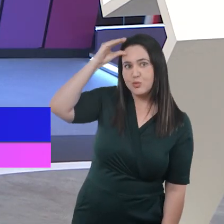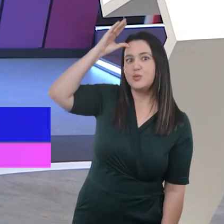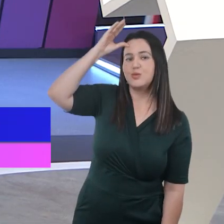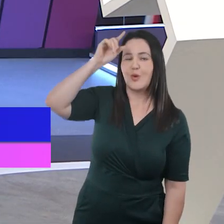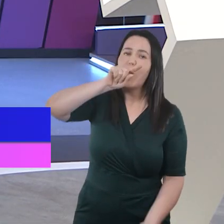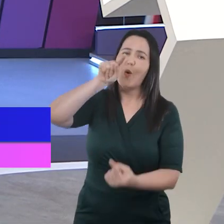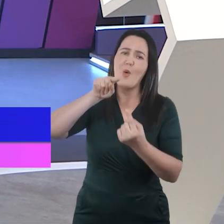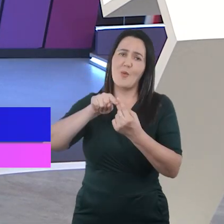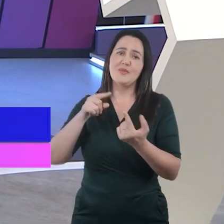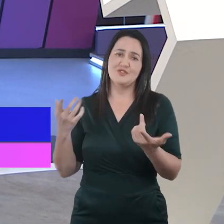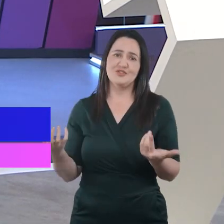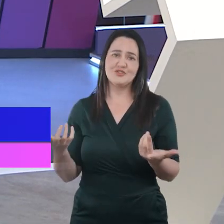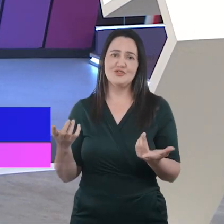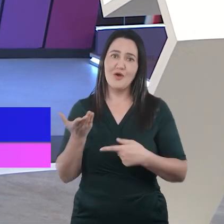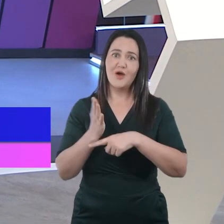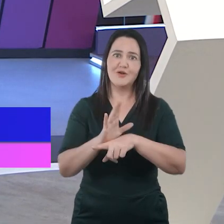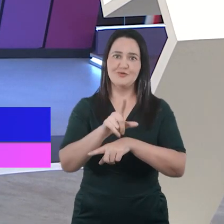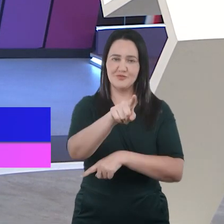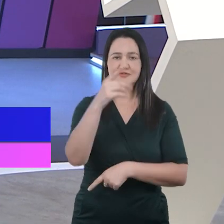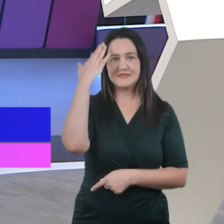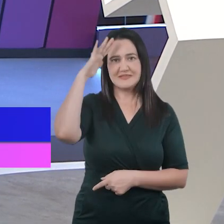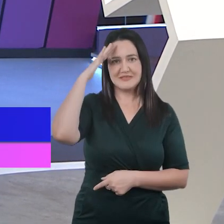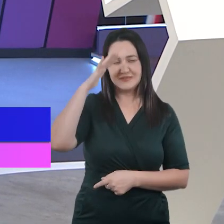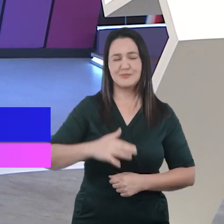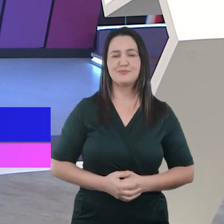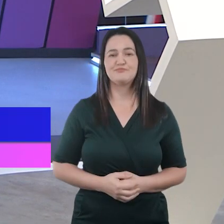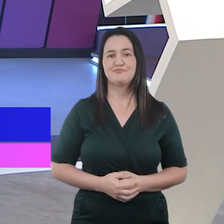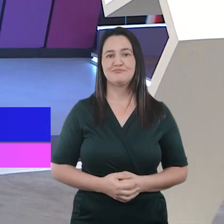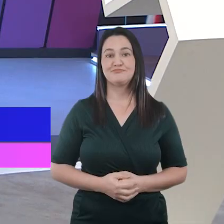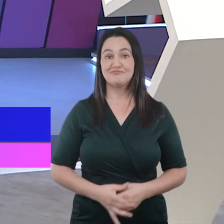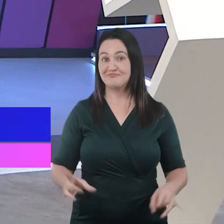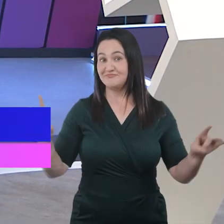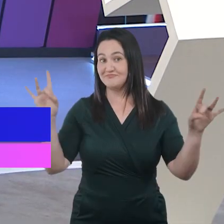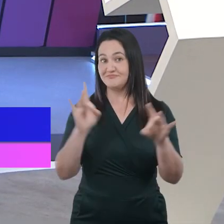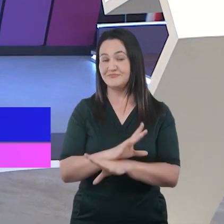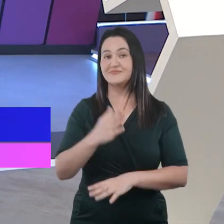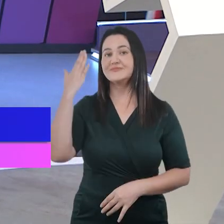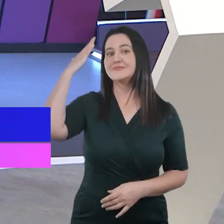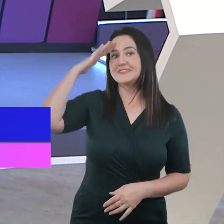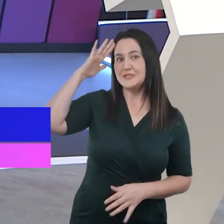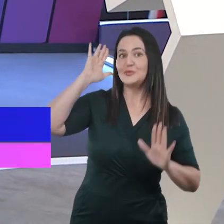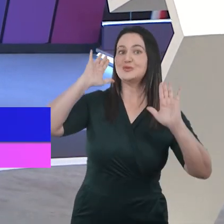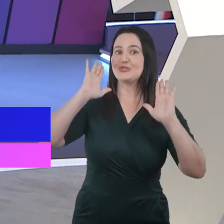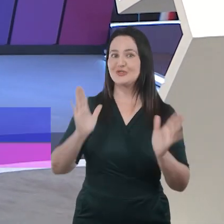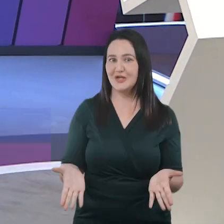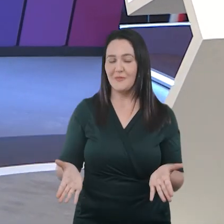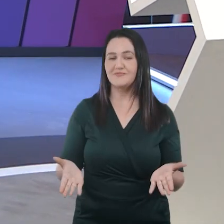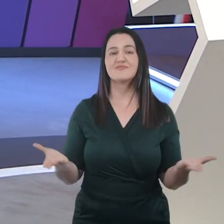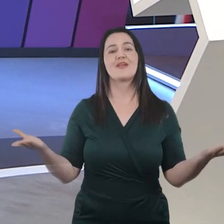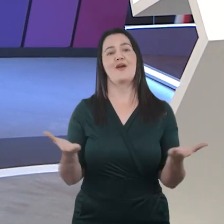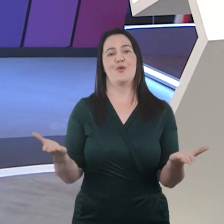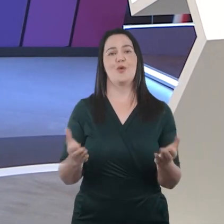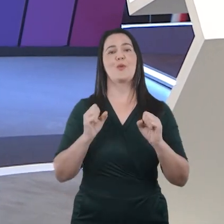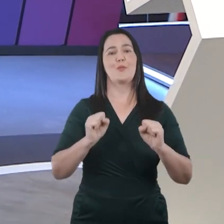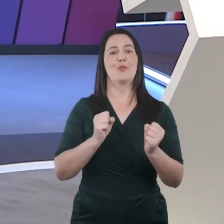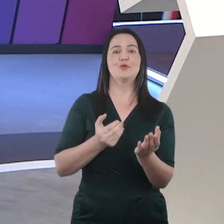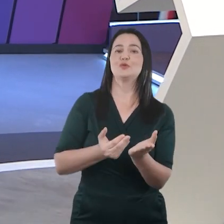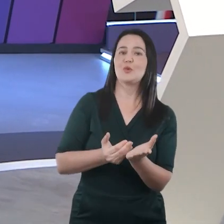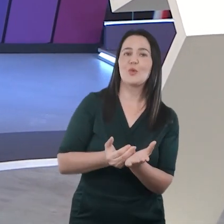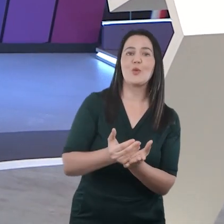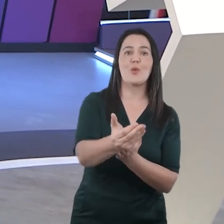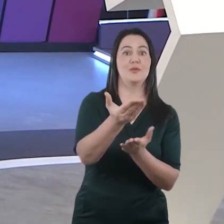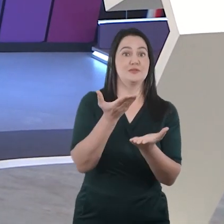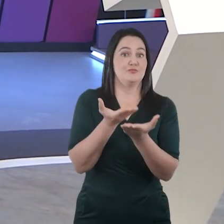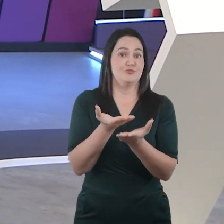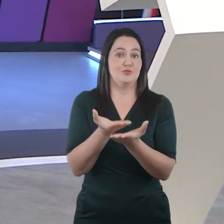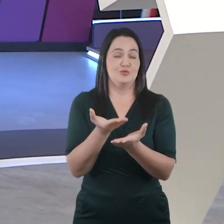sobre a palavra do Senhor, que esse é o meu grande objetivo no programa A Arena do Futuro. Dito todas essas coisas,